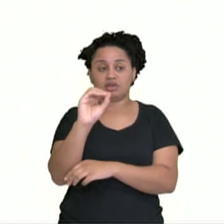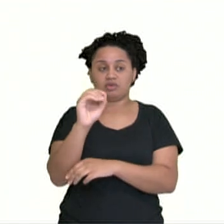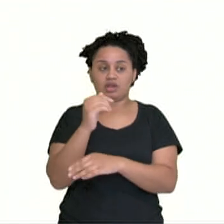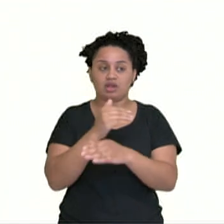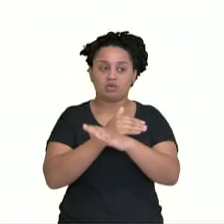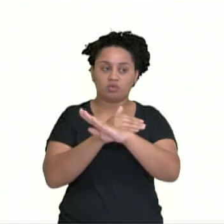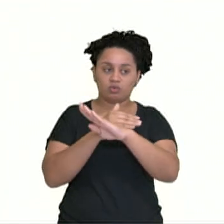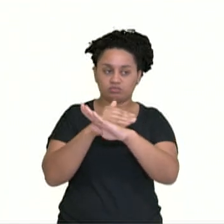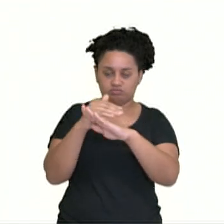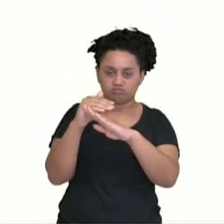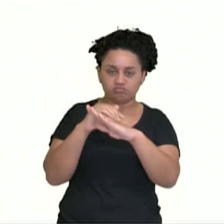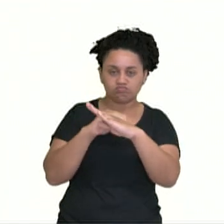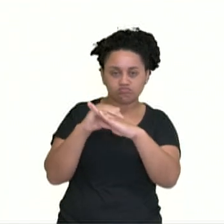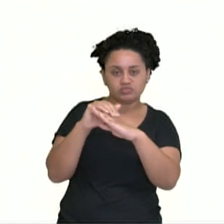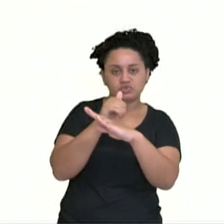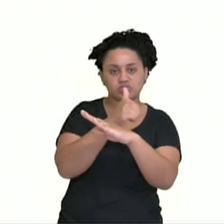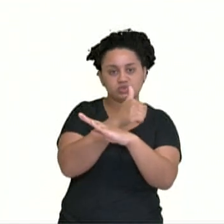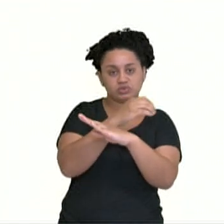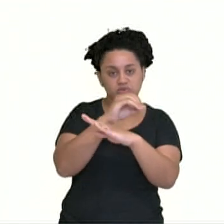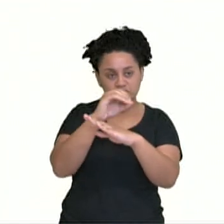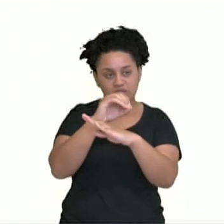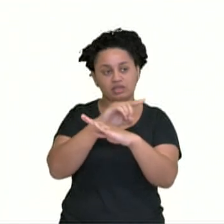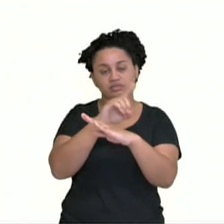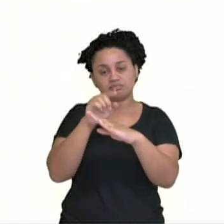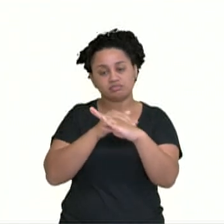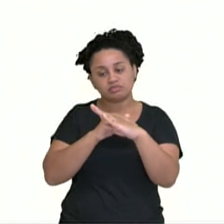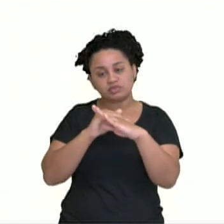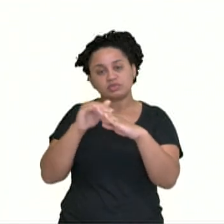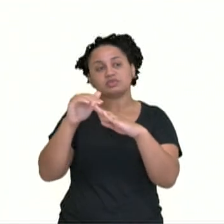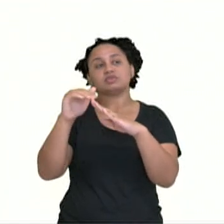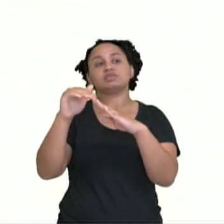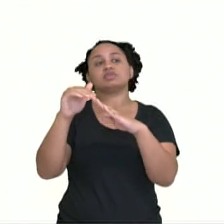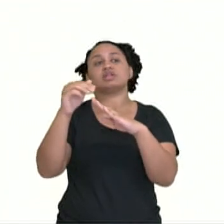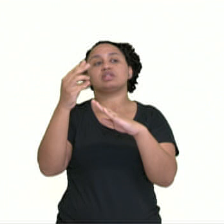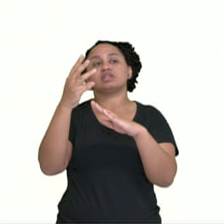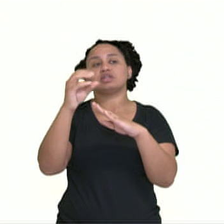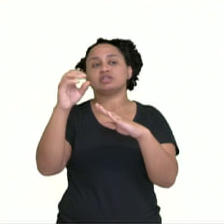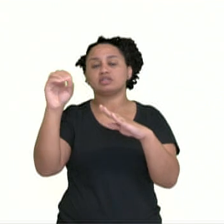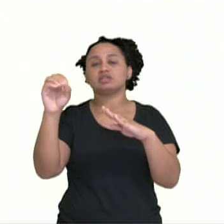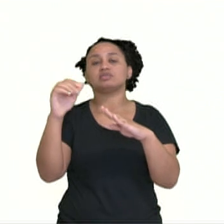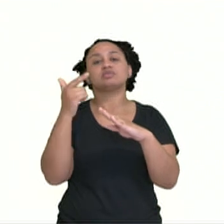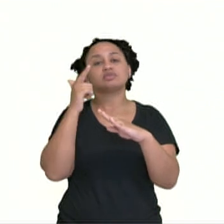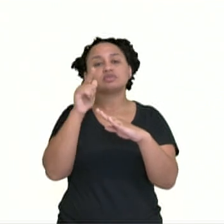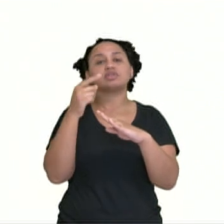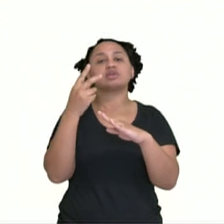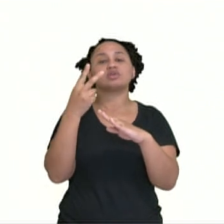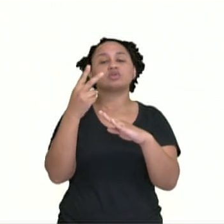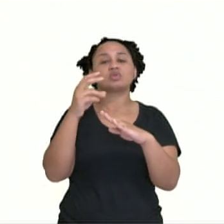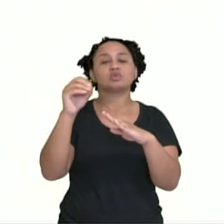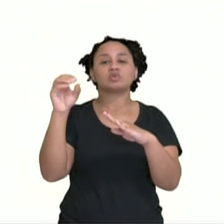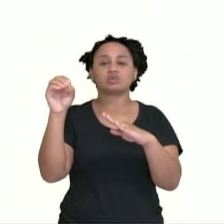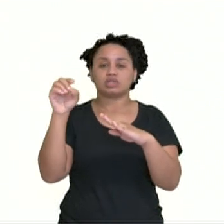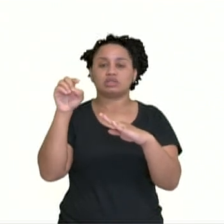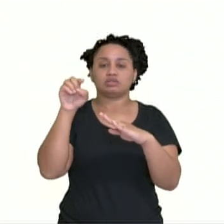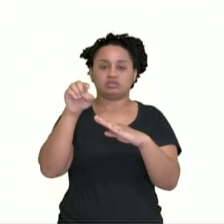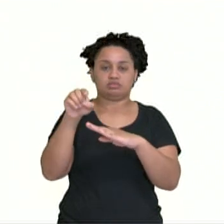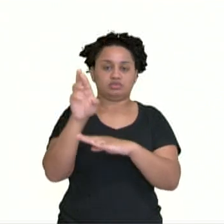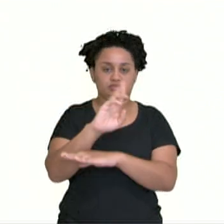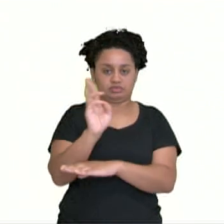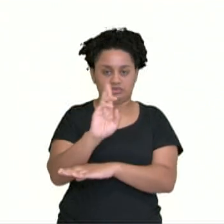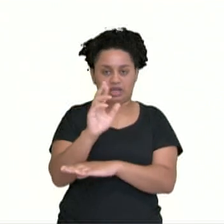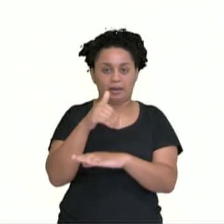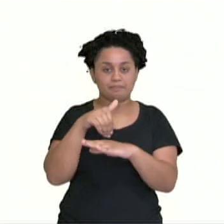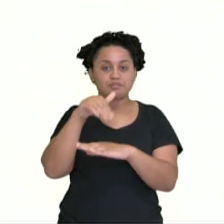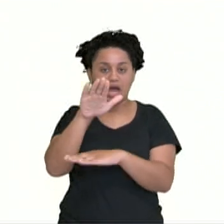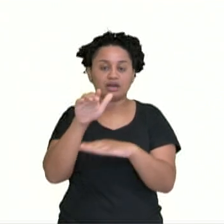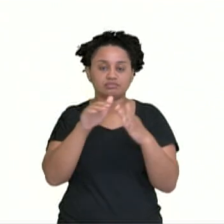começou em 100 e tem um gráfico crescente, de 100 para 300, ela tem um aumento de 200 mil reais